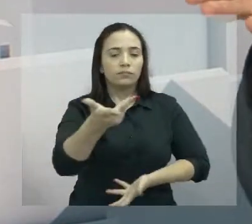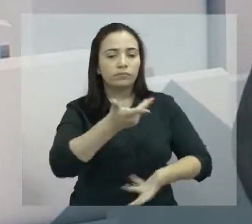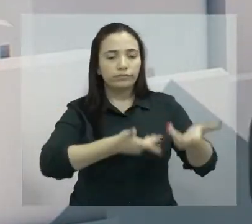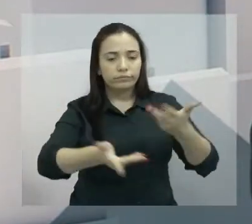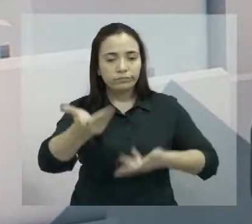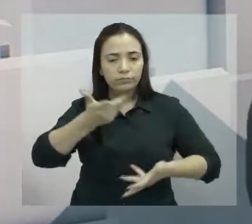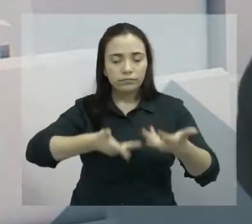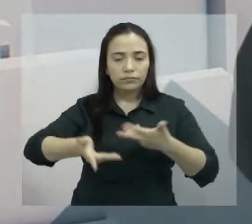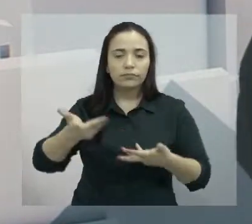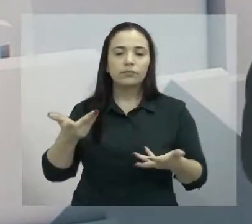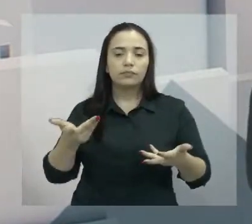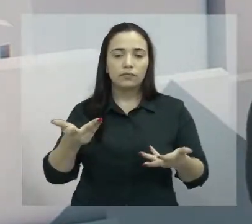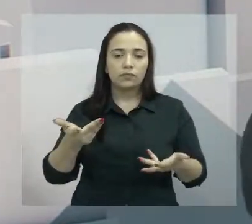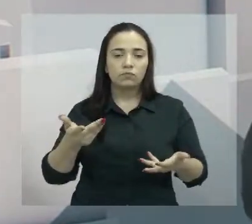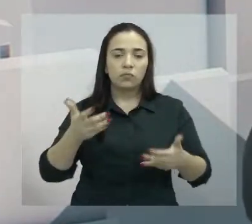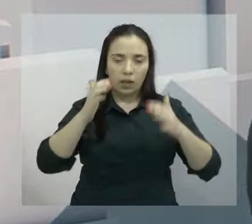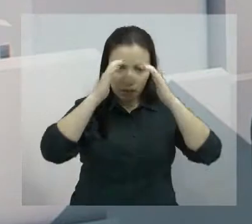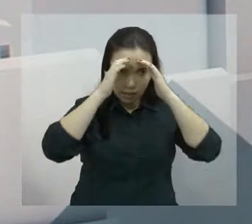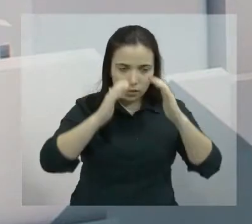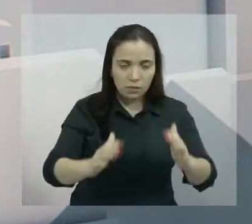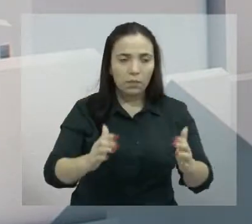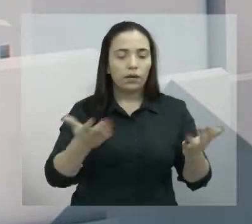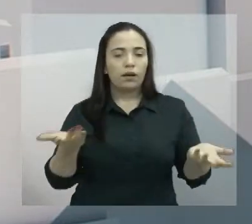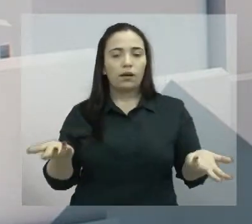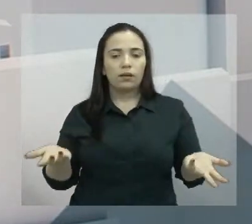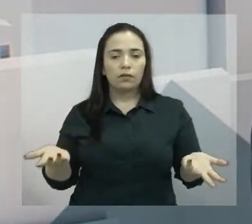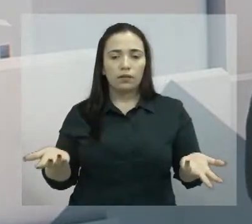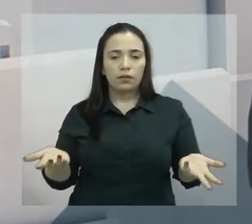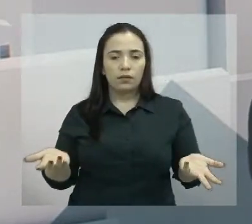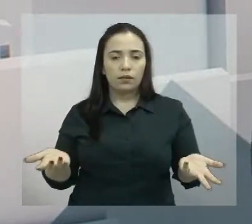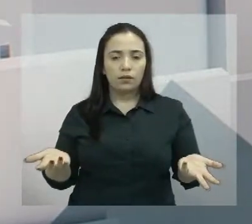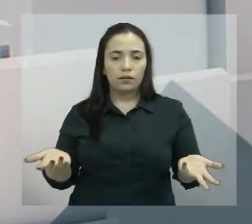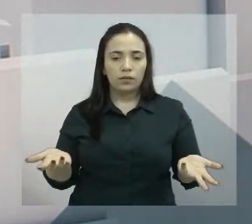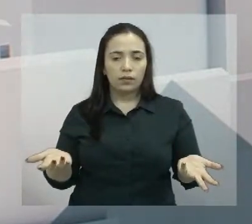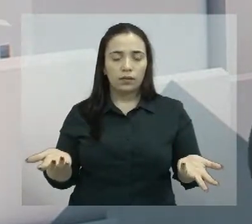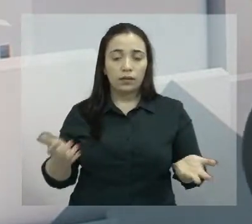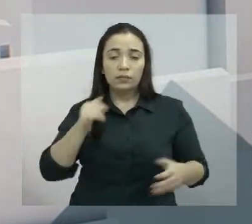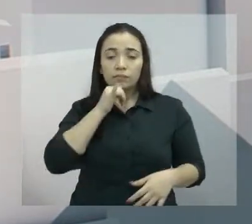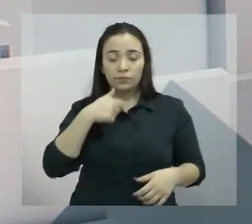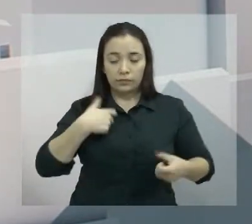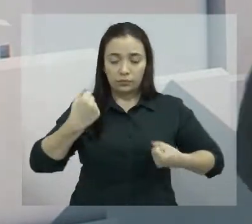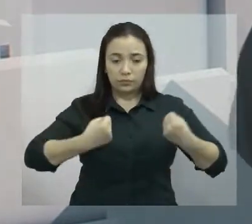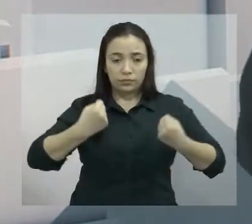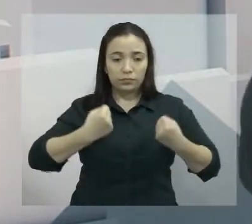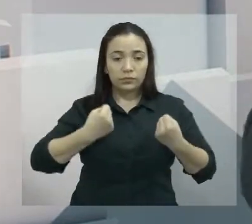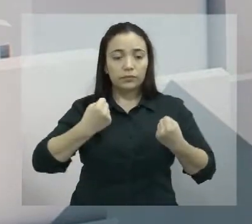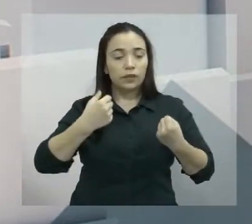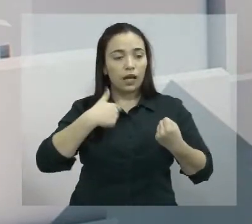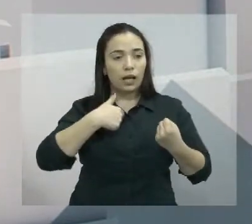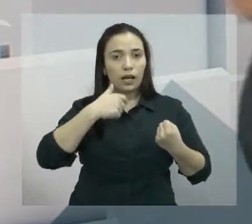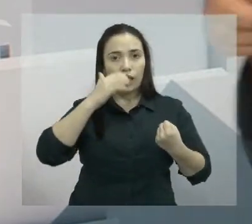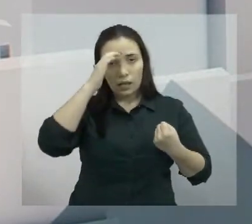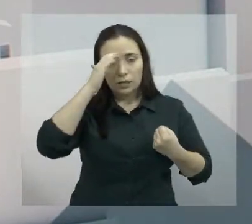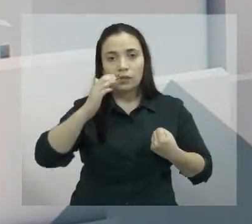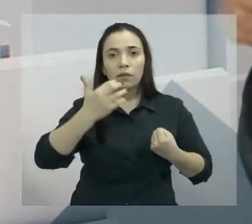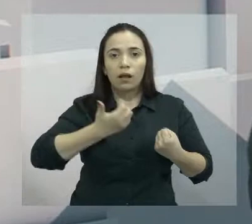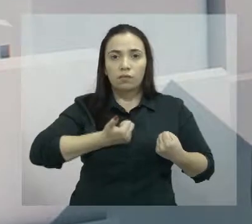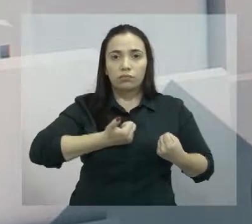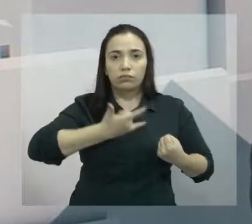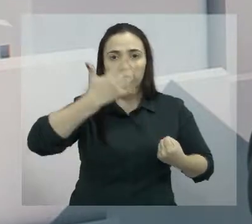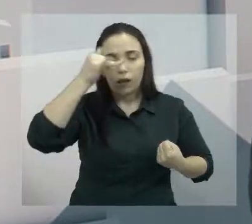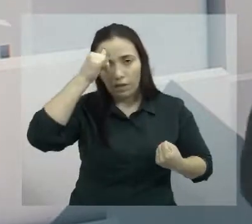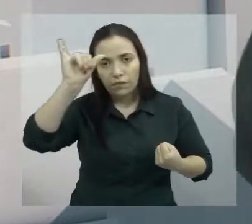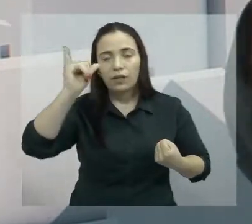desses deveres, que a gente respeitar o outro. Quando nós estivermos no trânsito, a gente tem que respeitar o limite de velocidade, respeitar